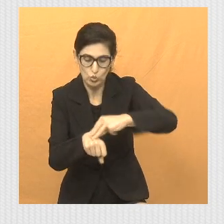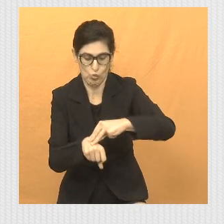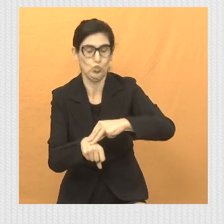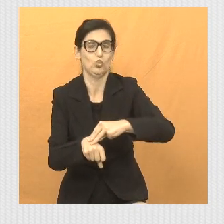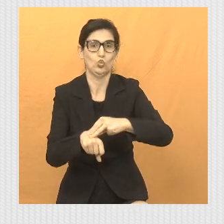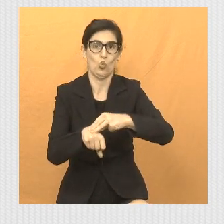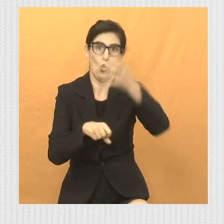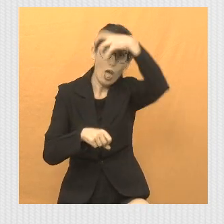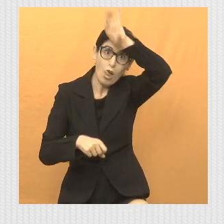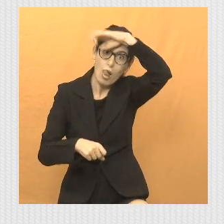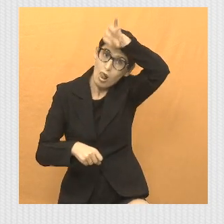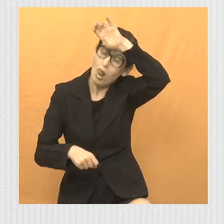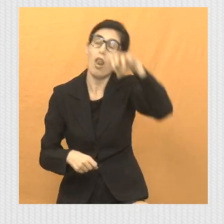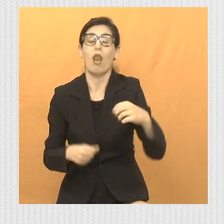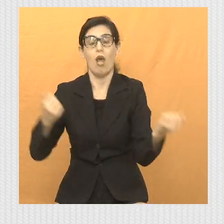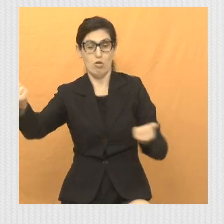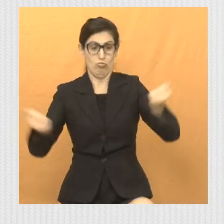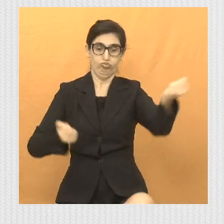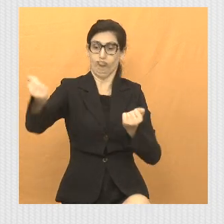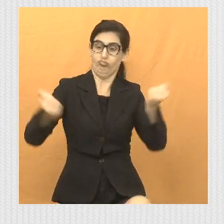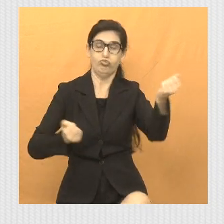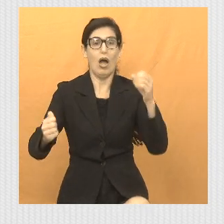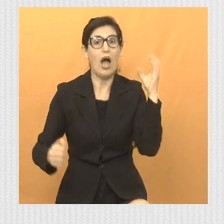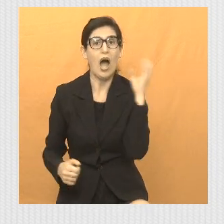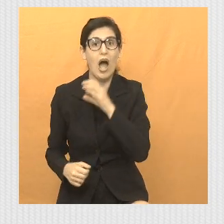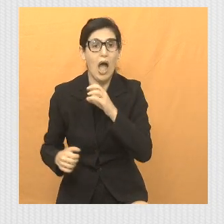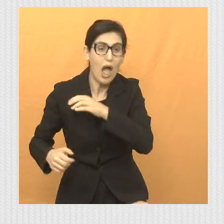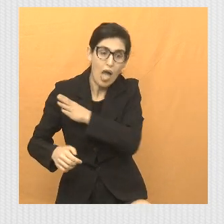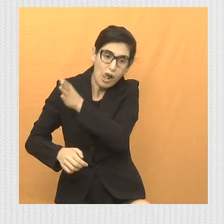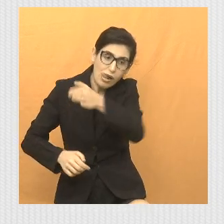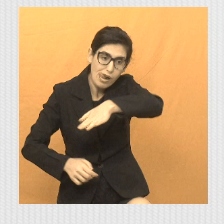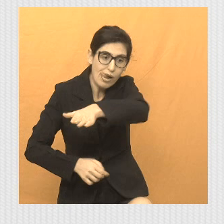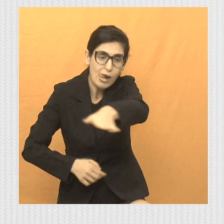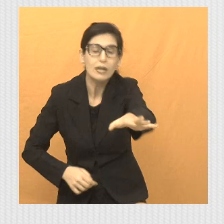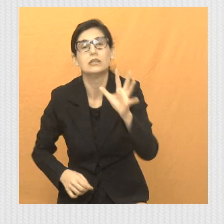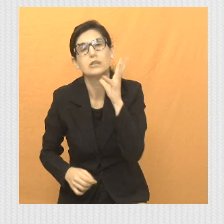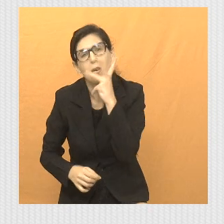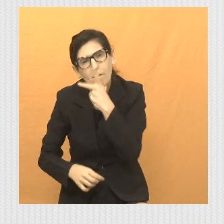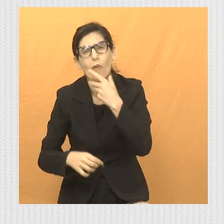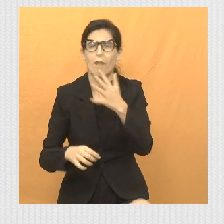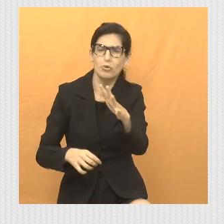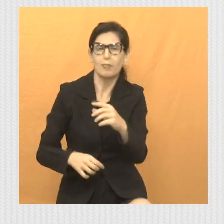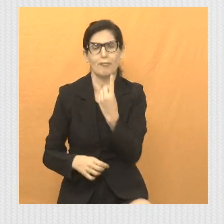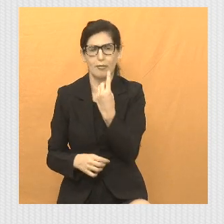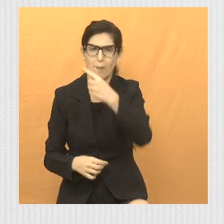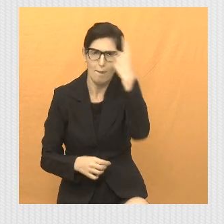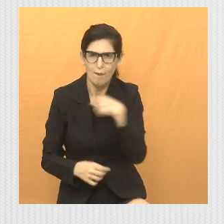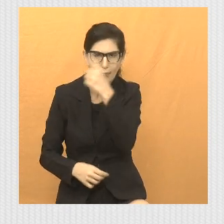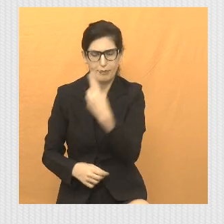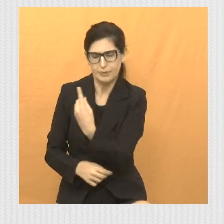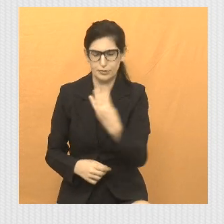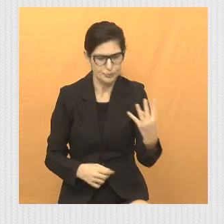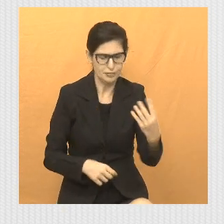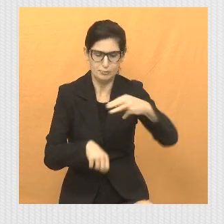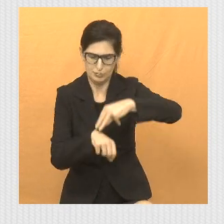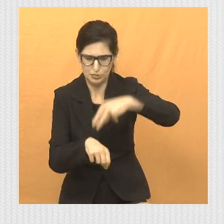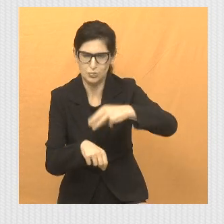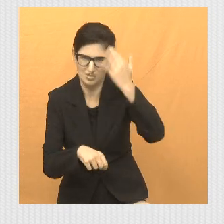continua sendo os motivos da chamada por um atendimento clínico, com